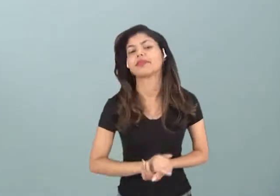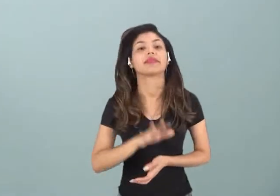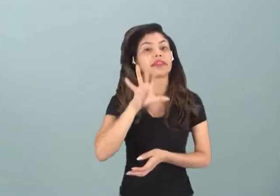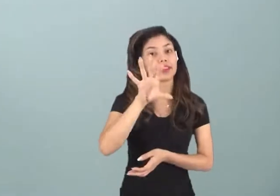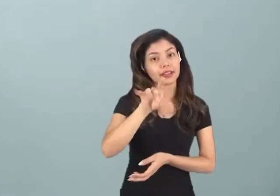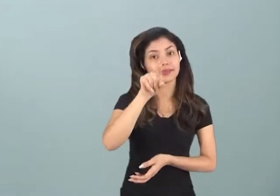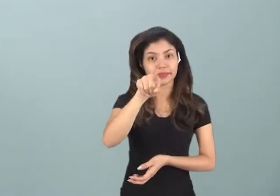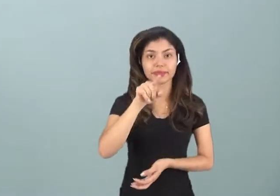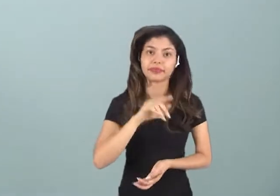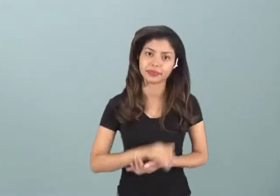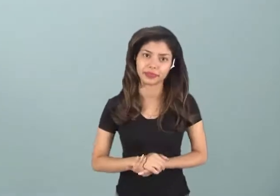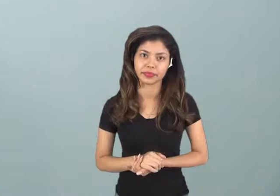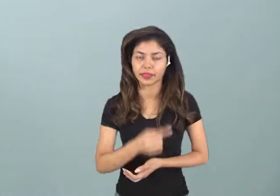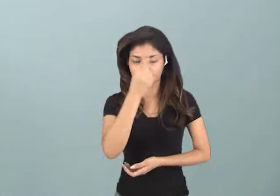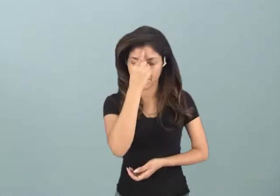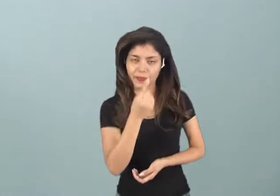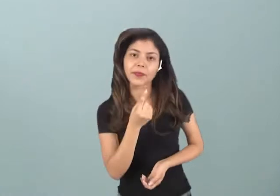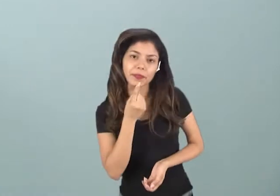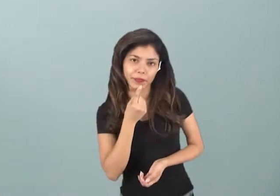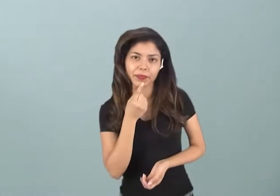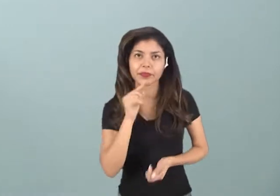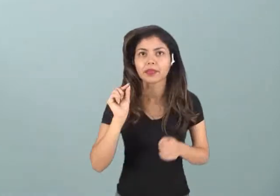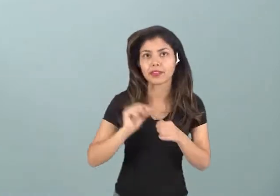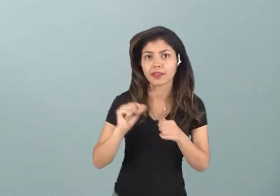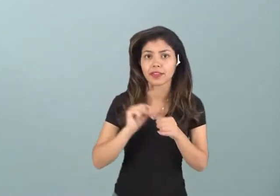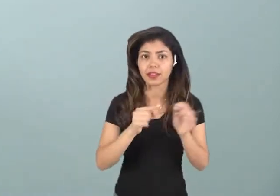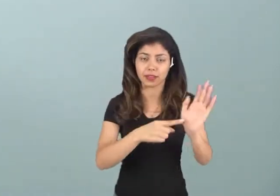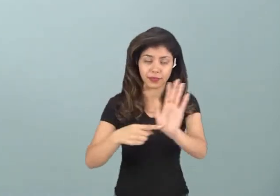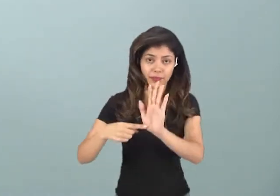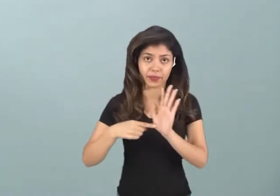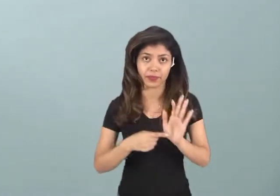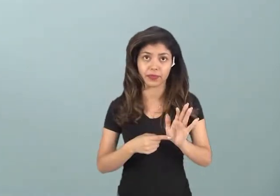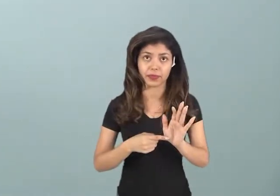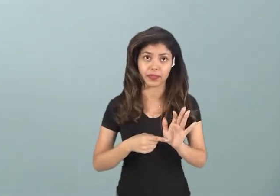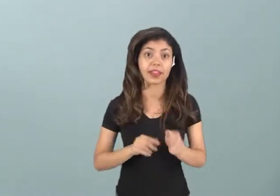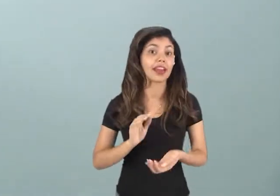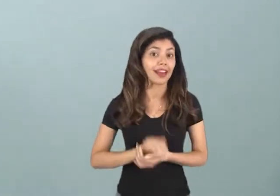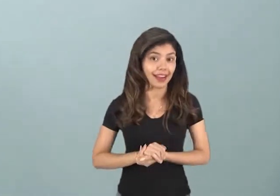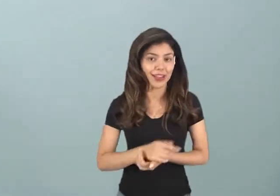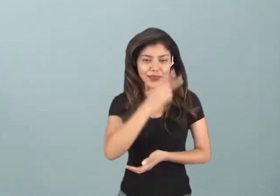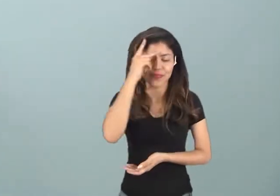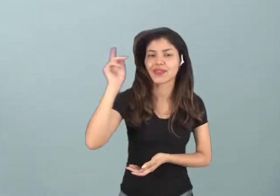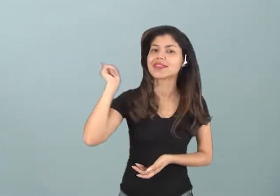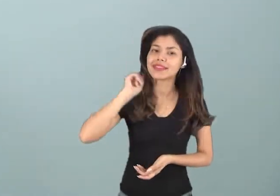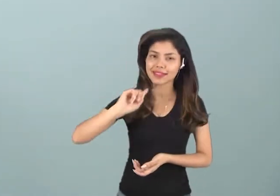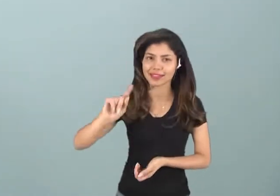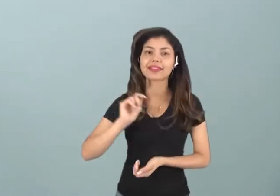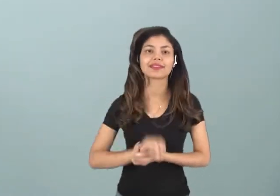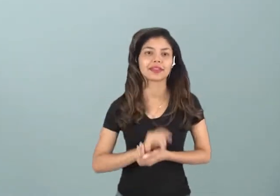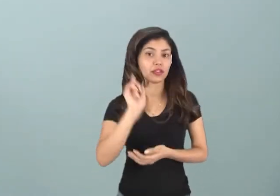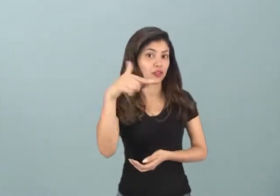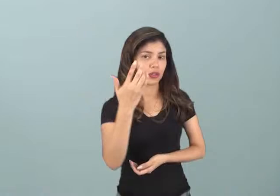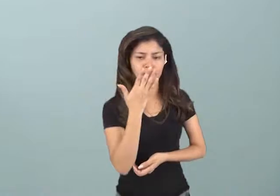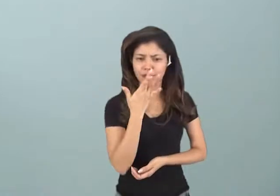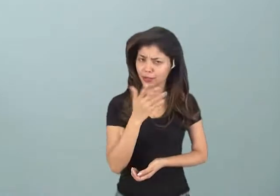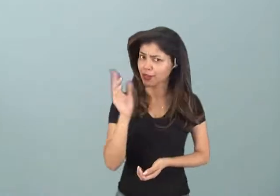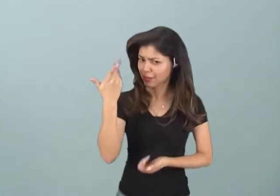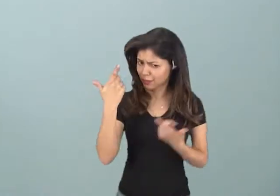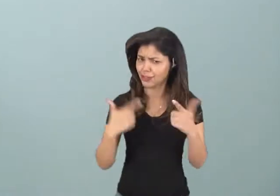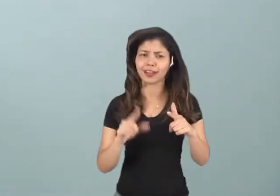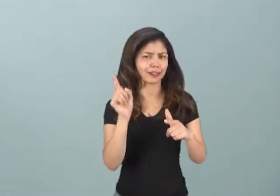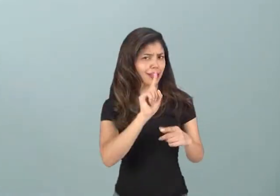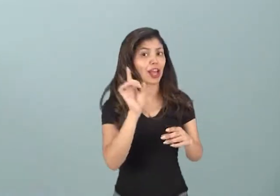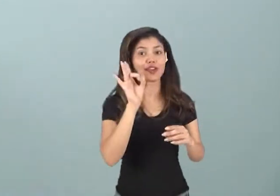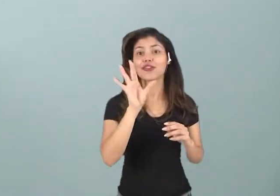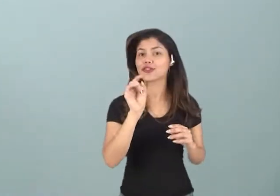Ali, né, essa imagem, ela faz menção aos torcedores do Flamengo. Se você é de outro time, não fique chateado, é